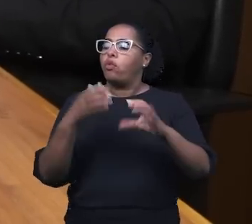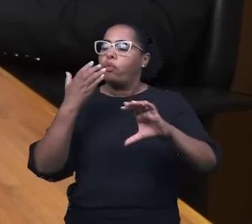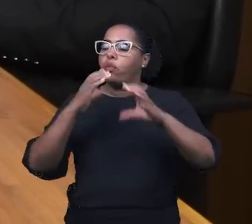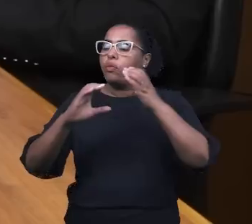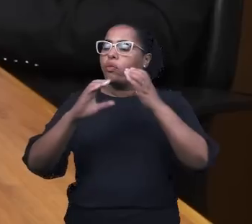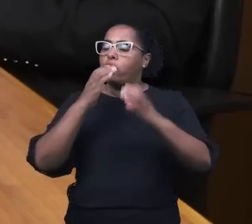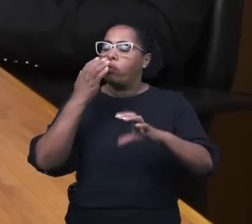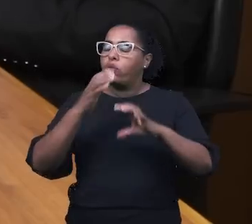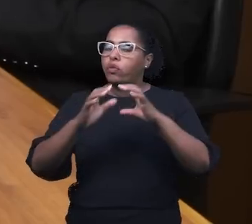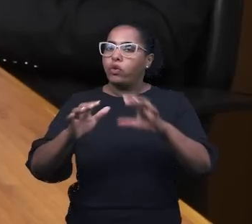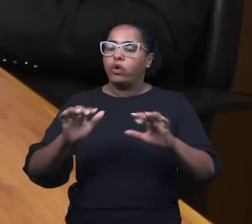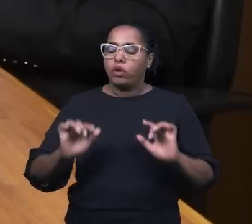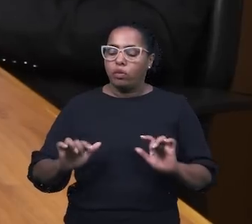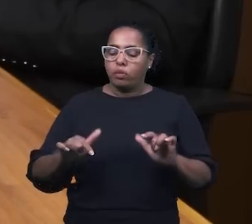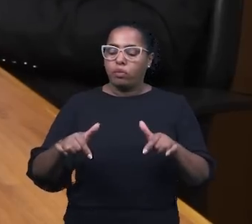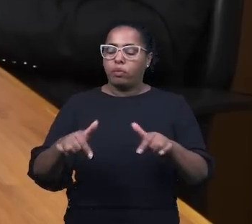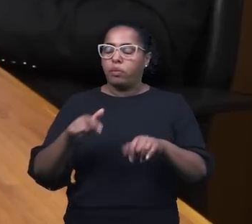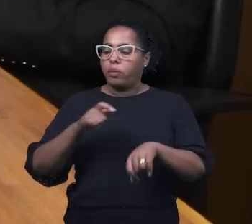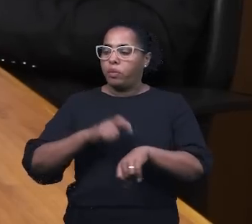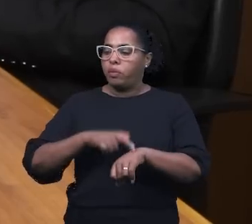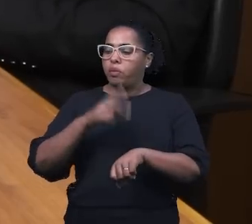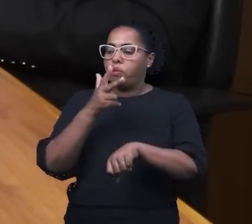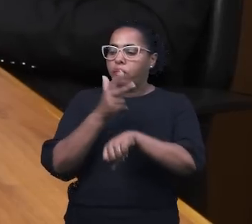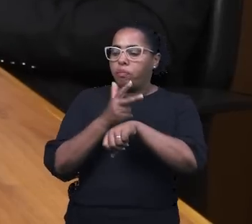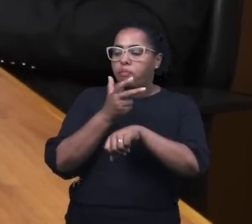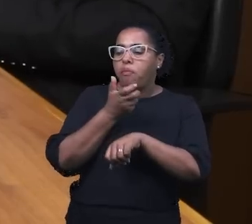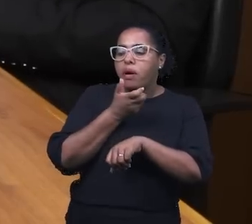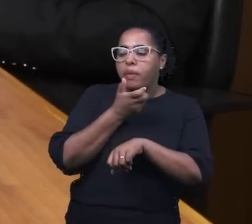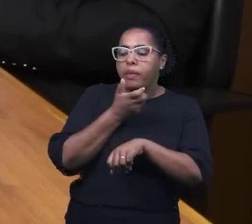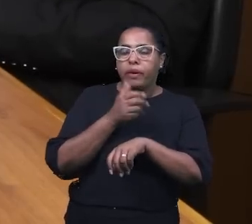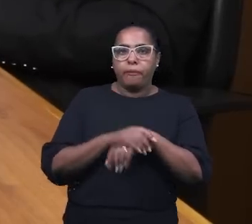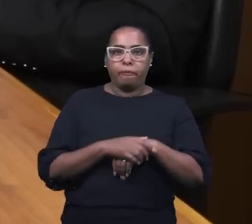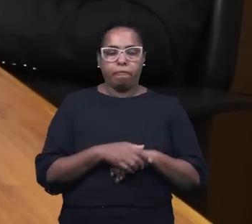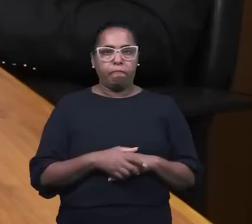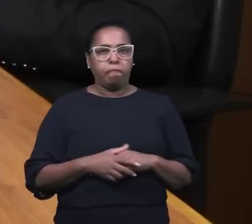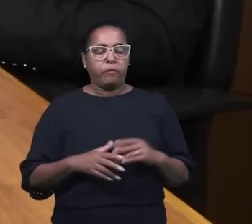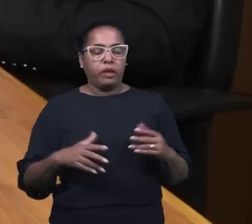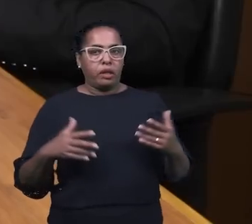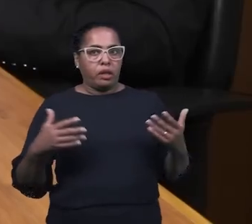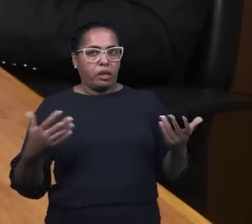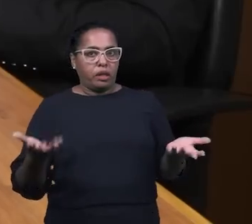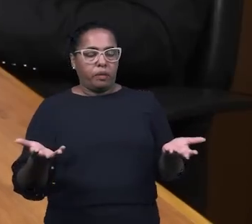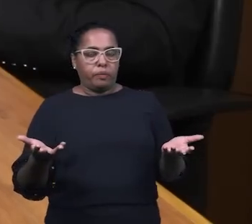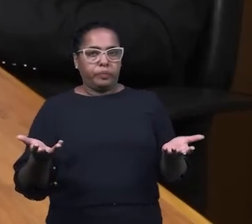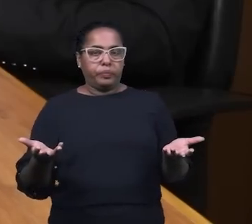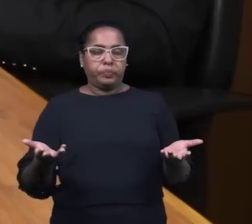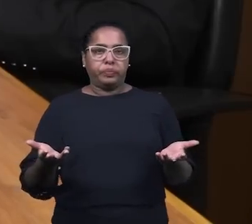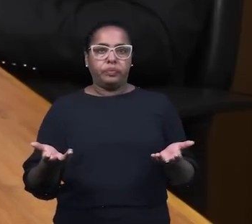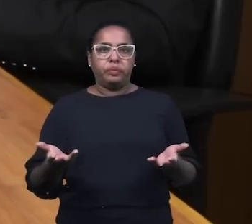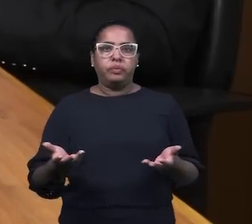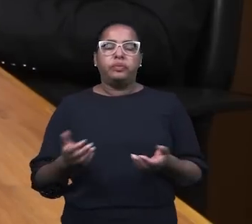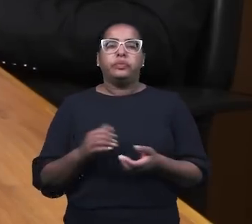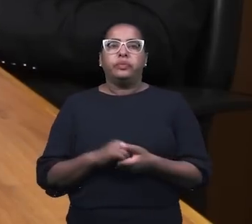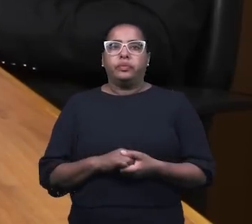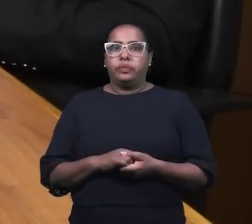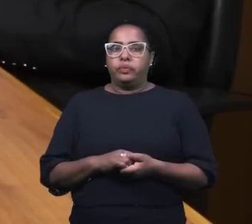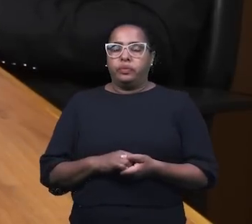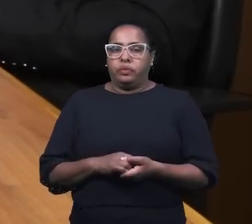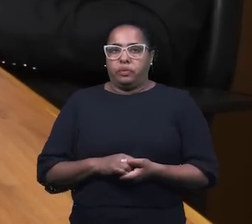atuar nessas gravações? Bem, antes só fazendo um